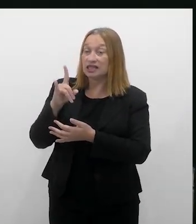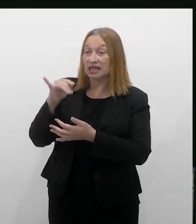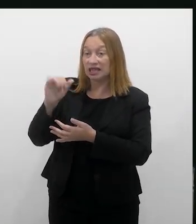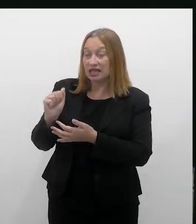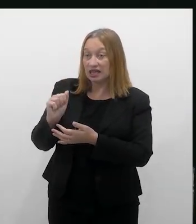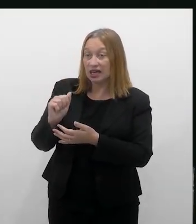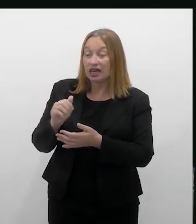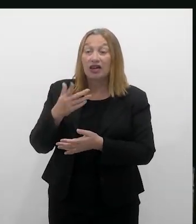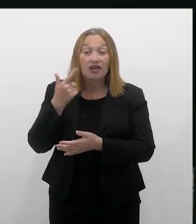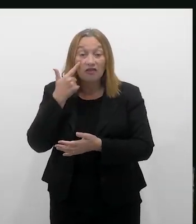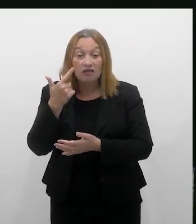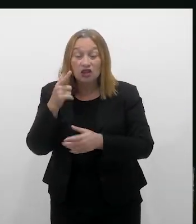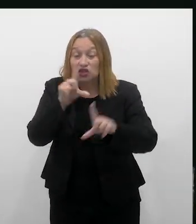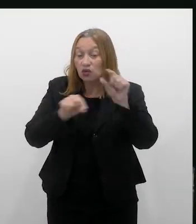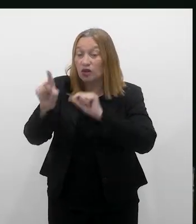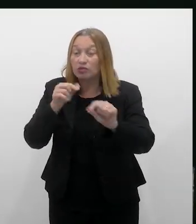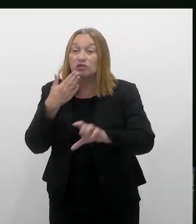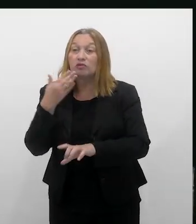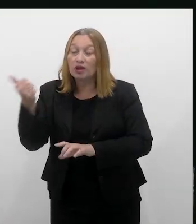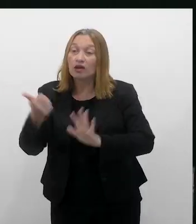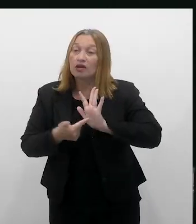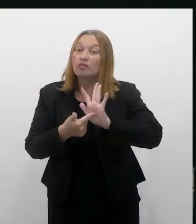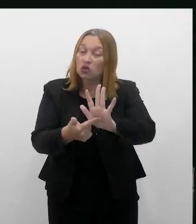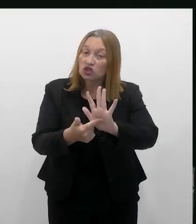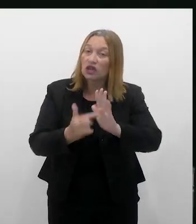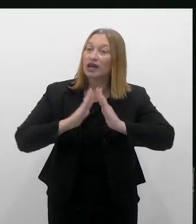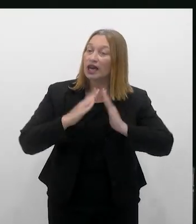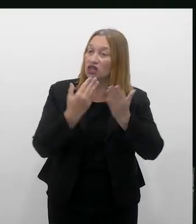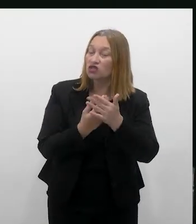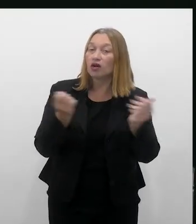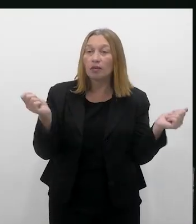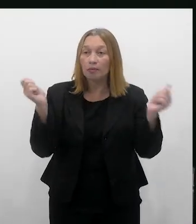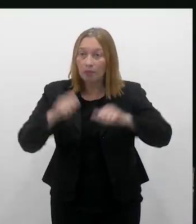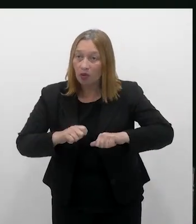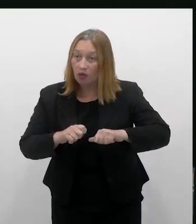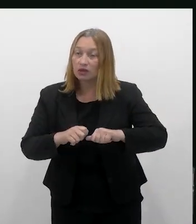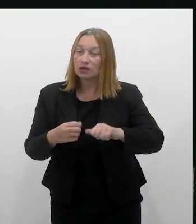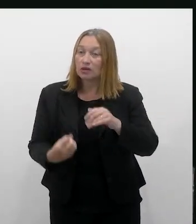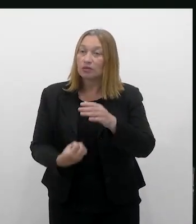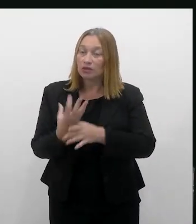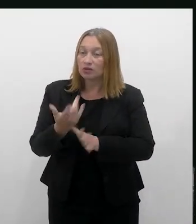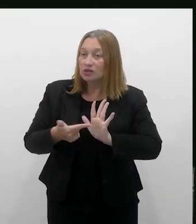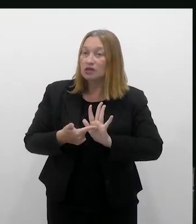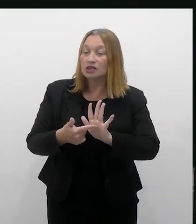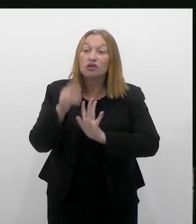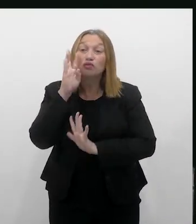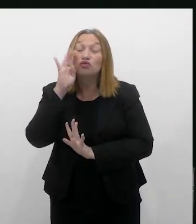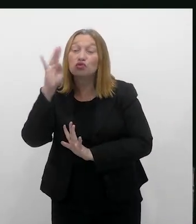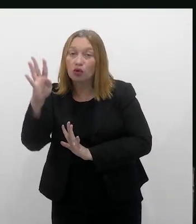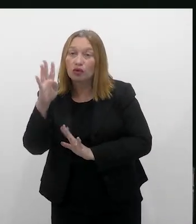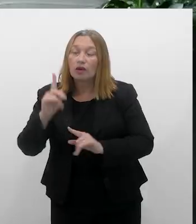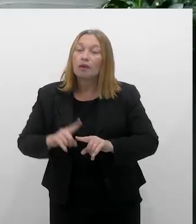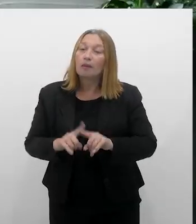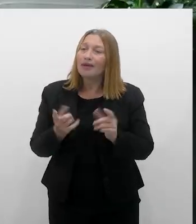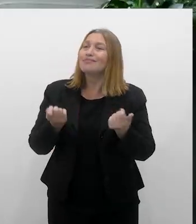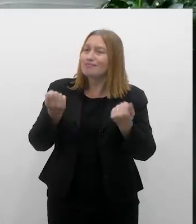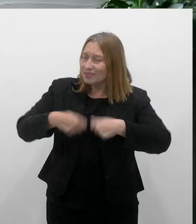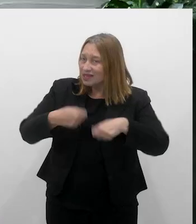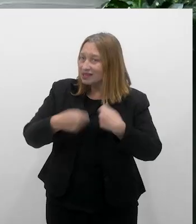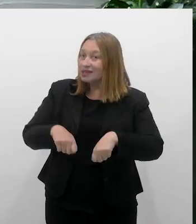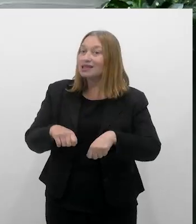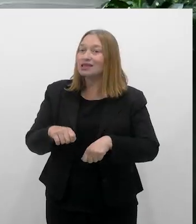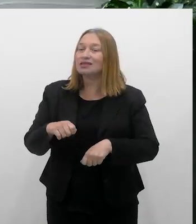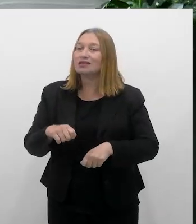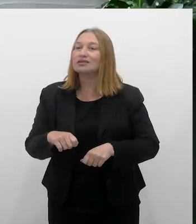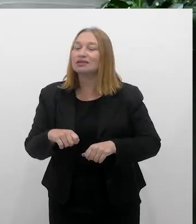todo final de ano. É para mostrar que a escola ela pode ser um veículo promotor também dos seus sonhos, né? Mas